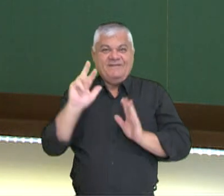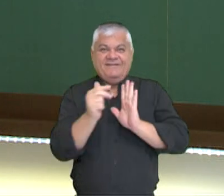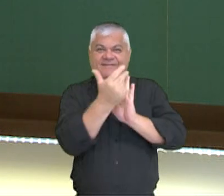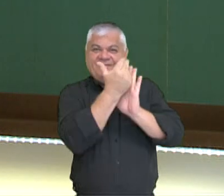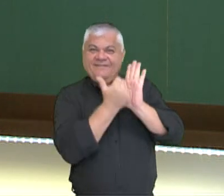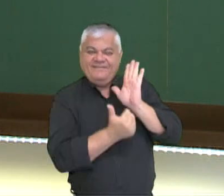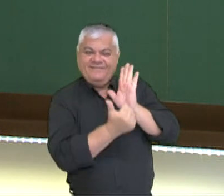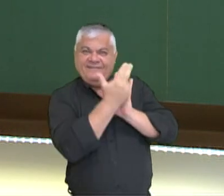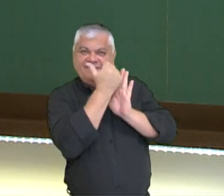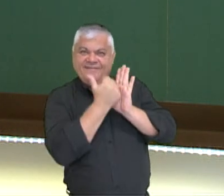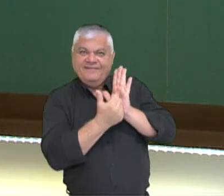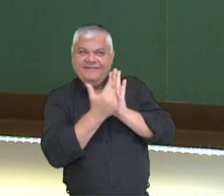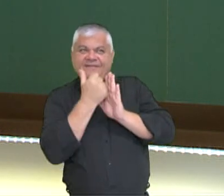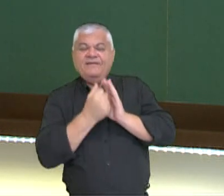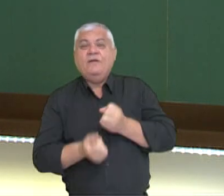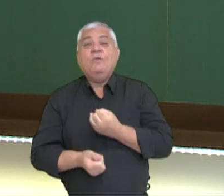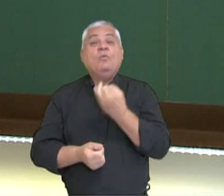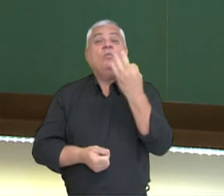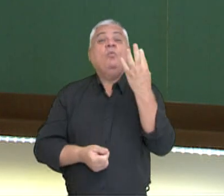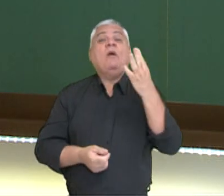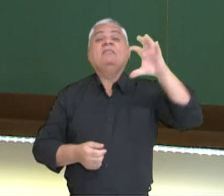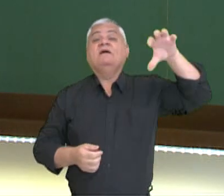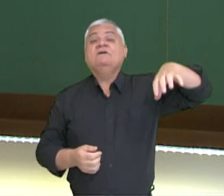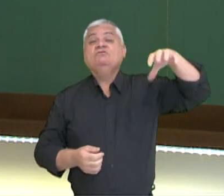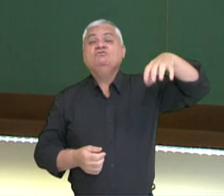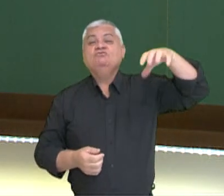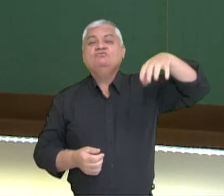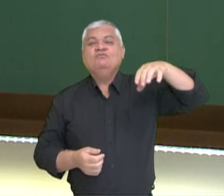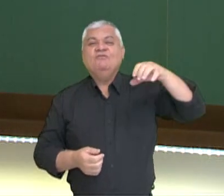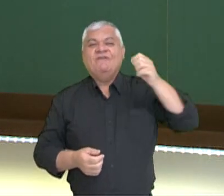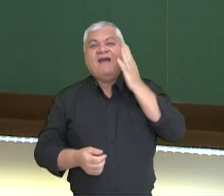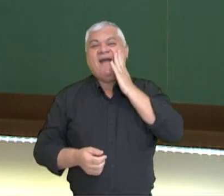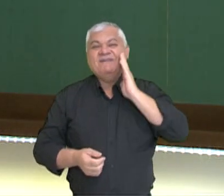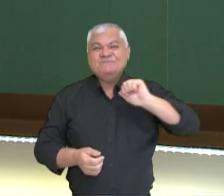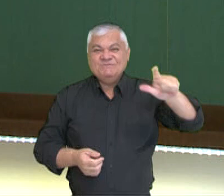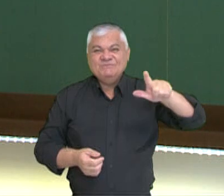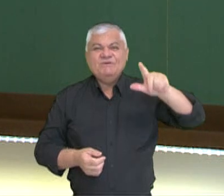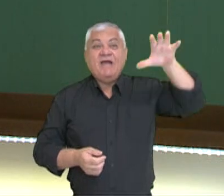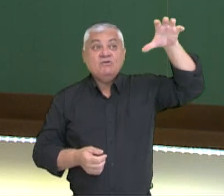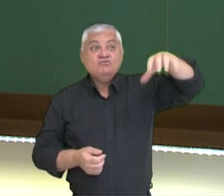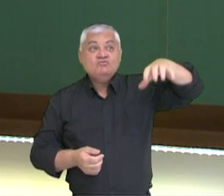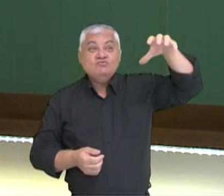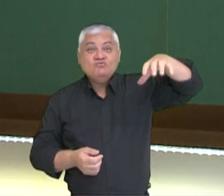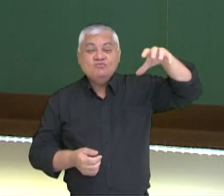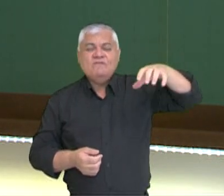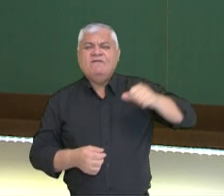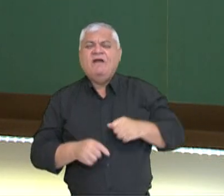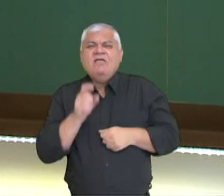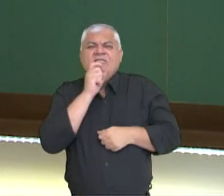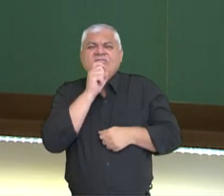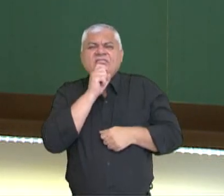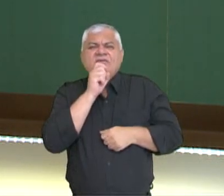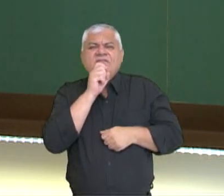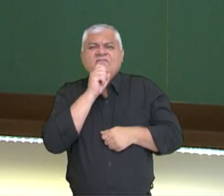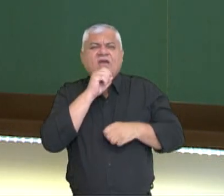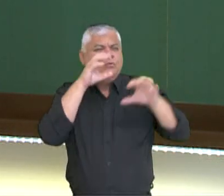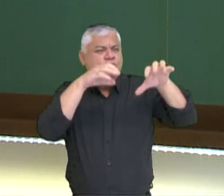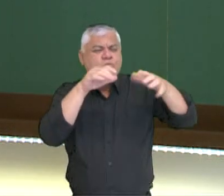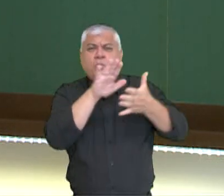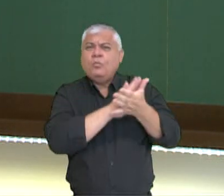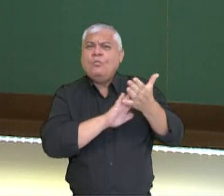de chuva e temperatura. Olha o que nós vamos ter ali. No inverno, menos chuva, na região de